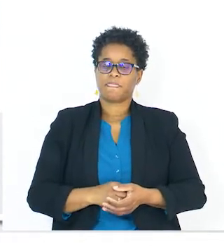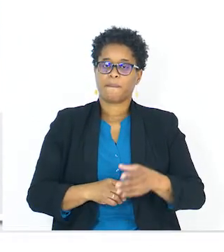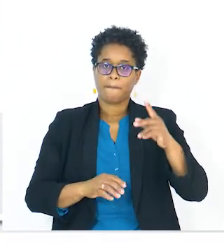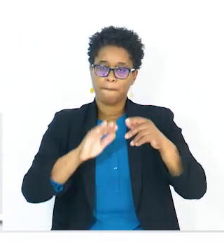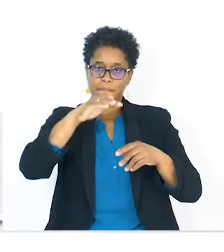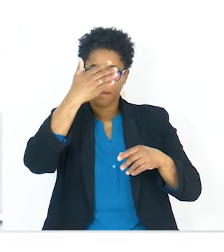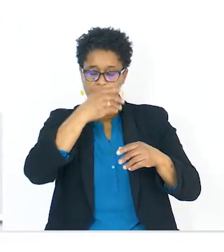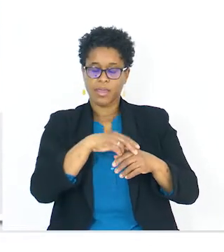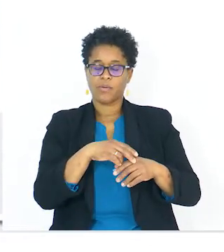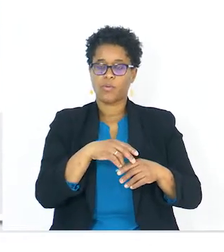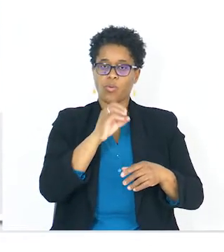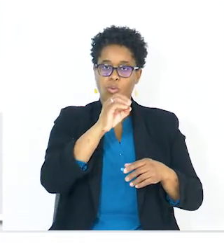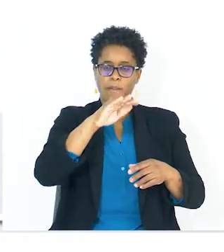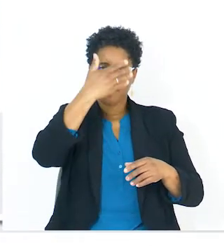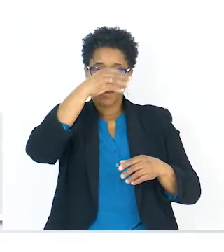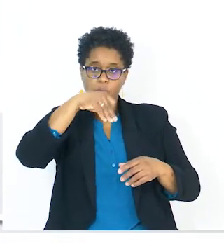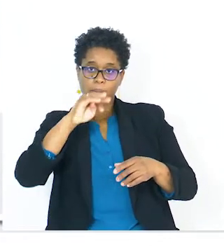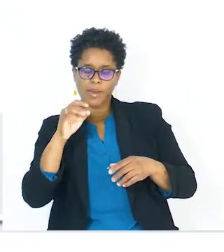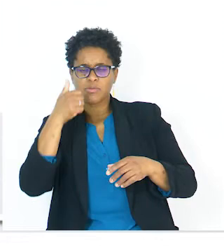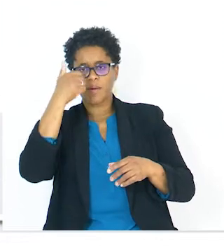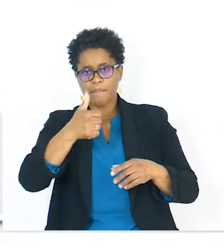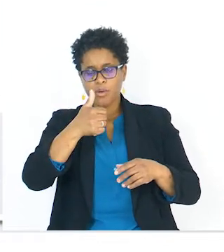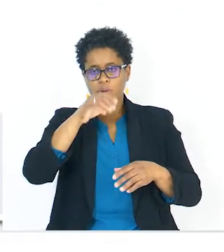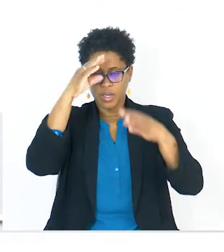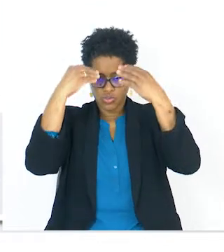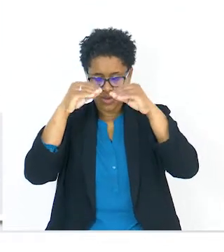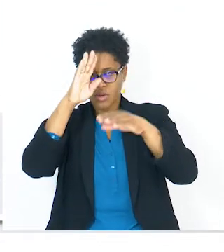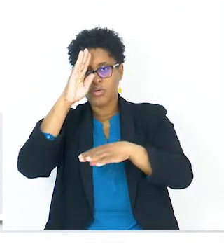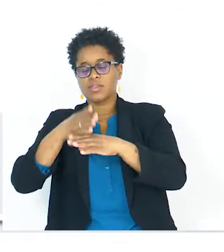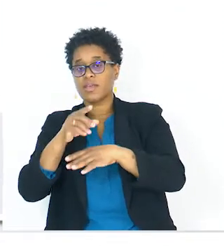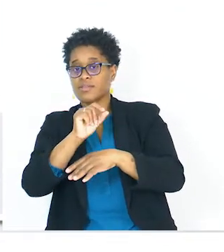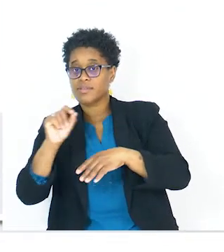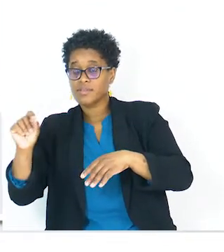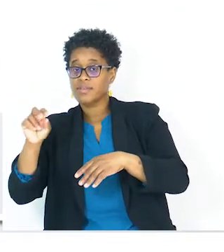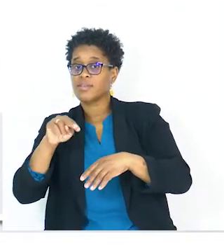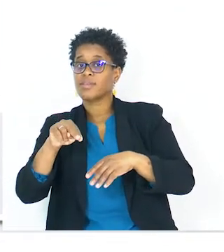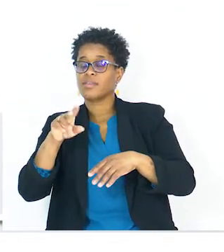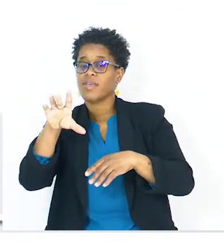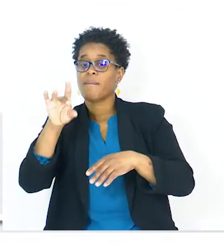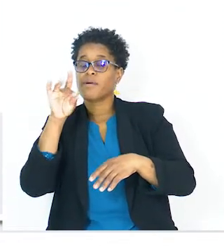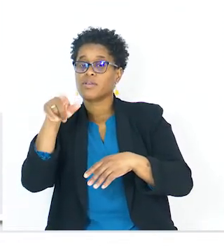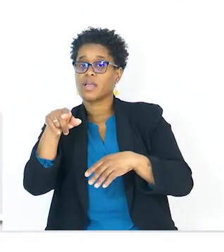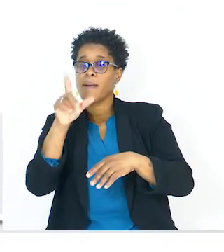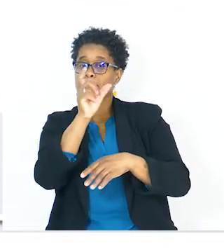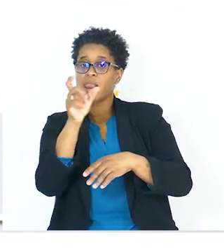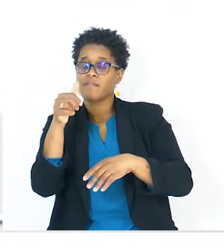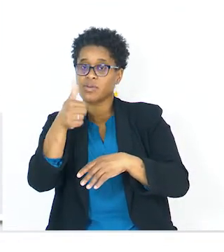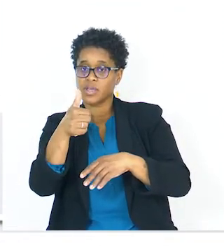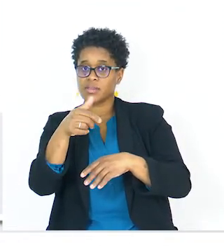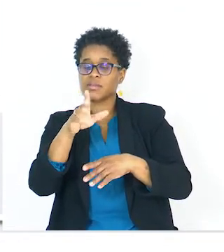O primeiro passo de uma boa educação acontece na... Vamos escolher a palavra